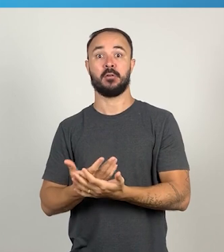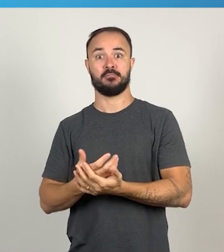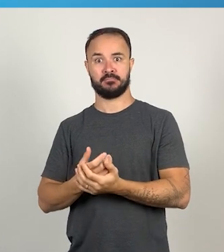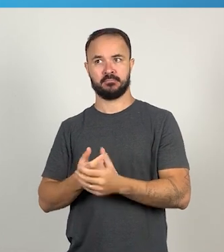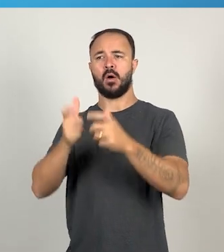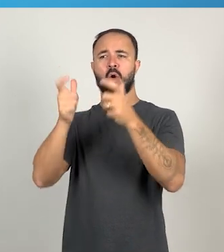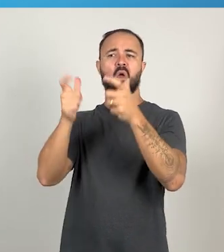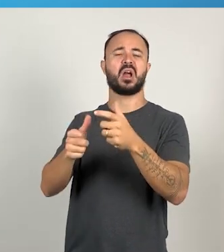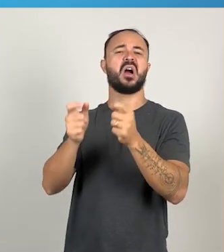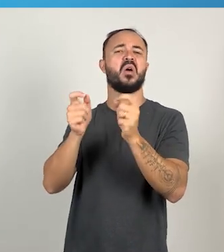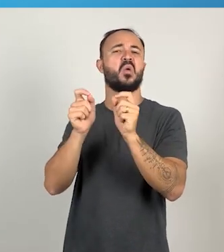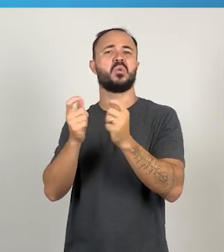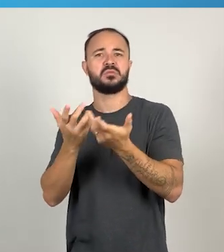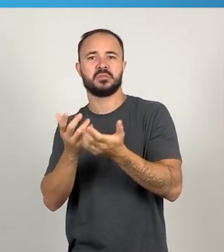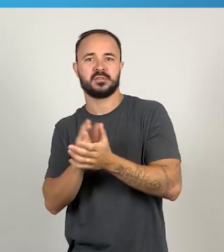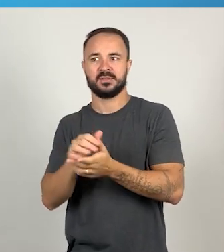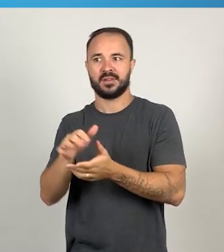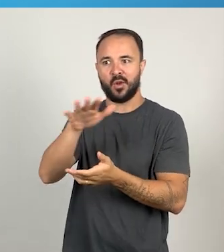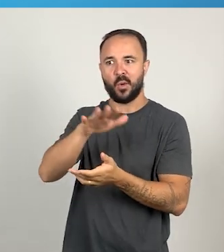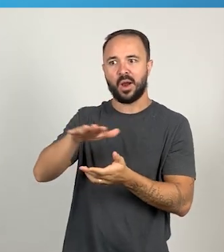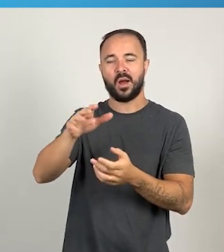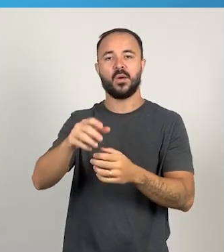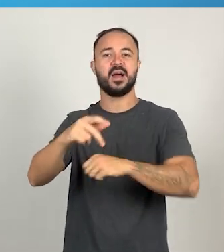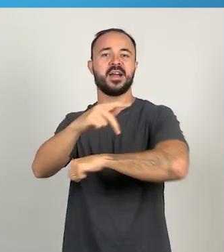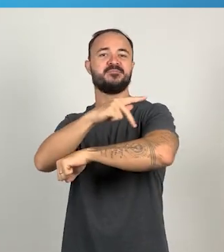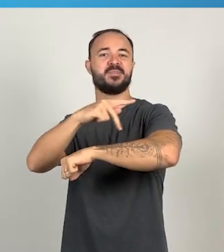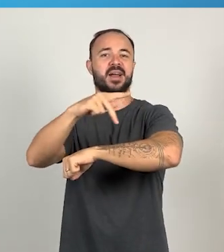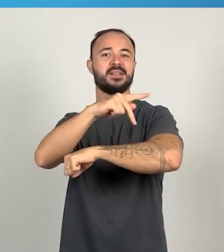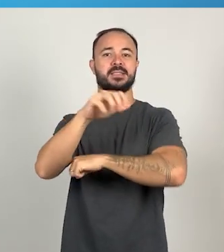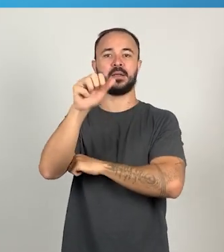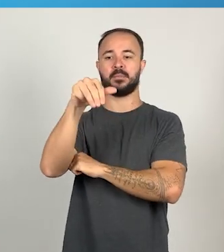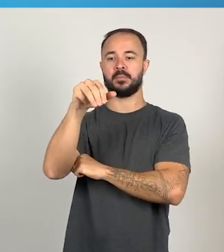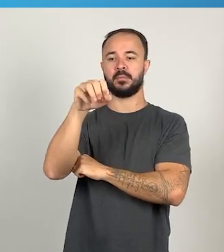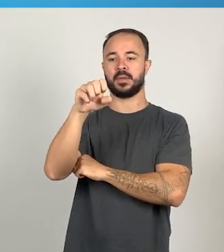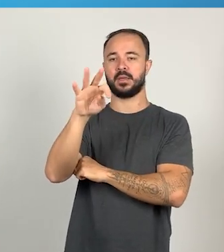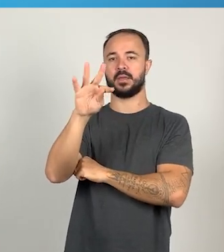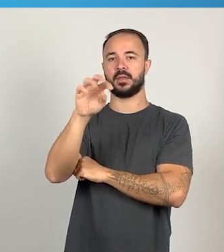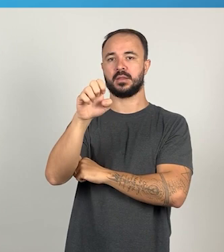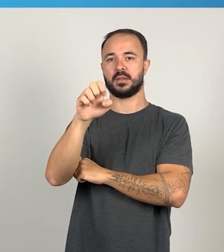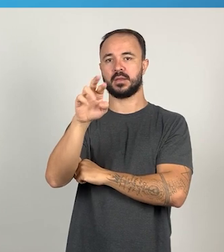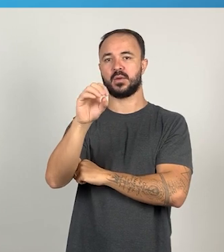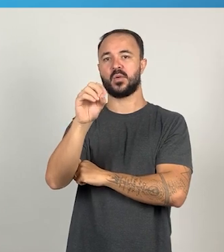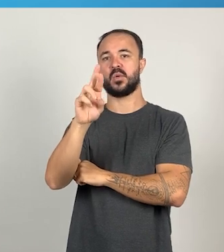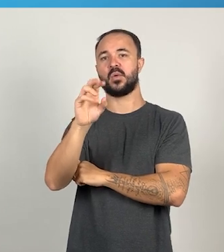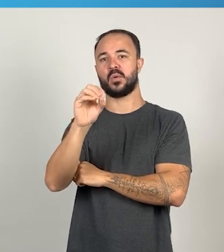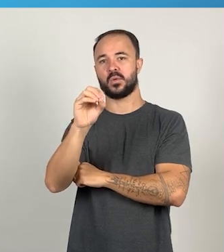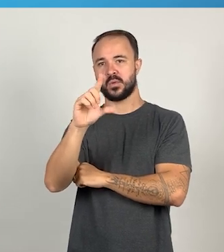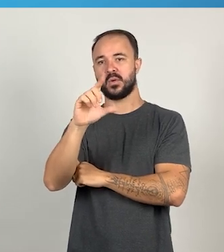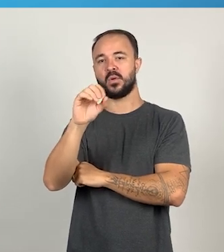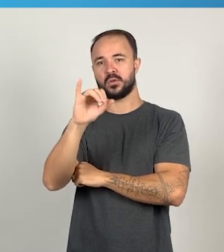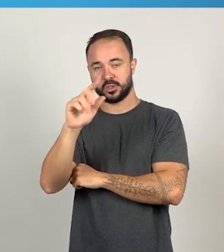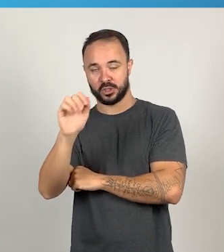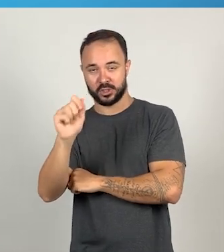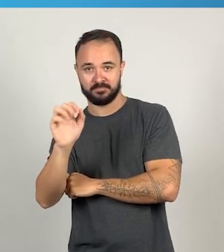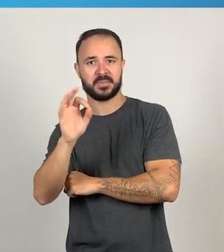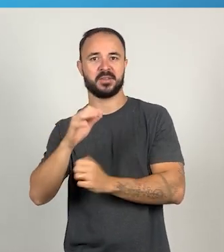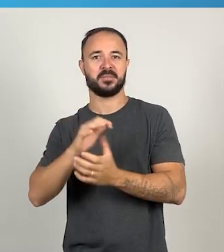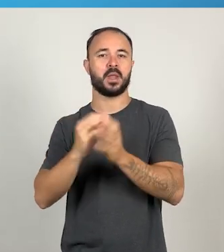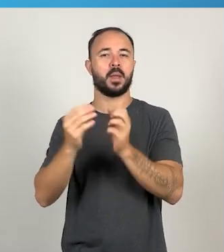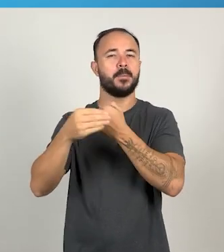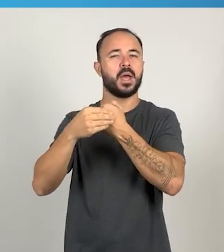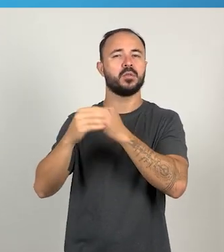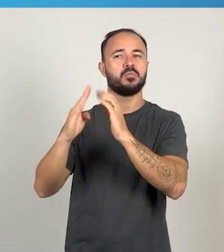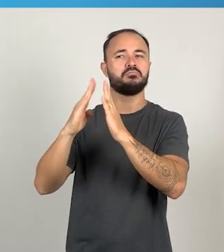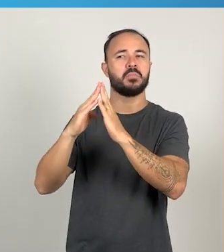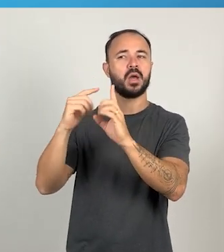Meteorologia. Talvez por esse nome você não conheça, mas eu vou te situar melhor. Sabe onde fica a igreja Santa Teresa d'Ávila?